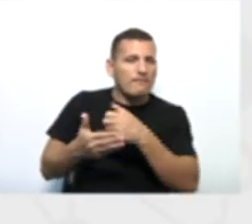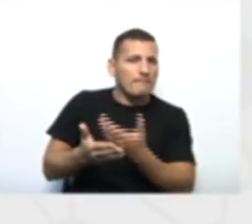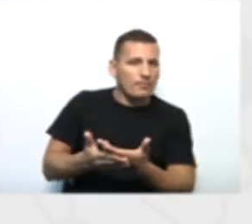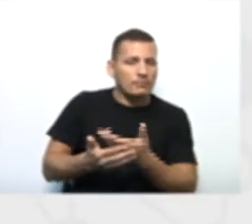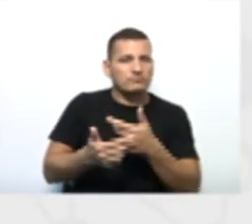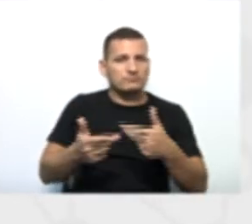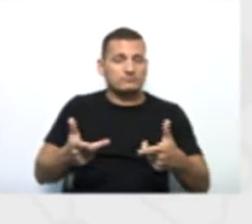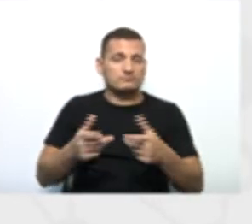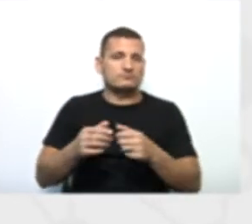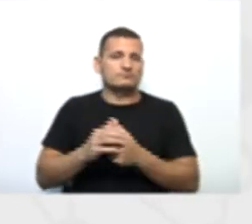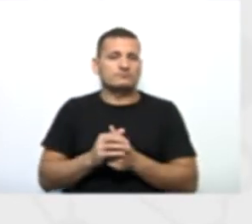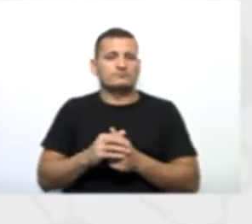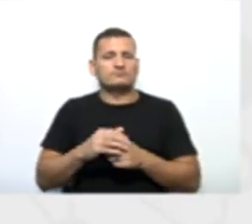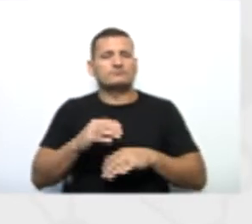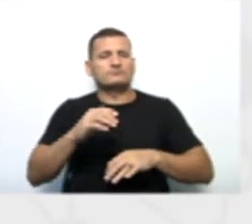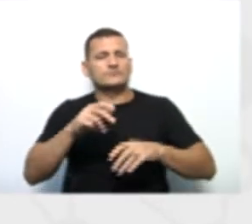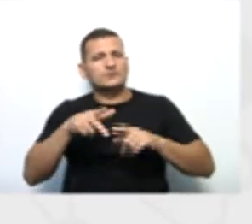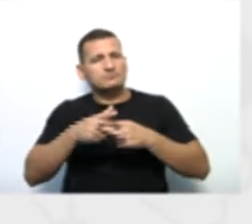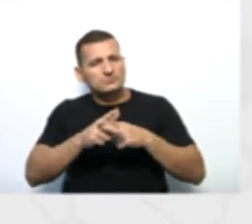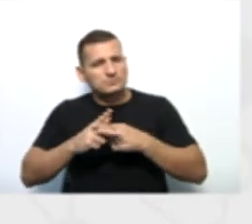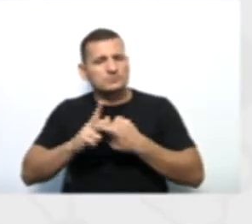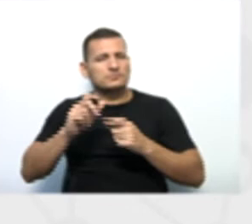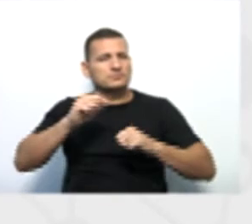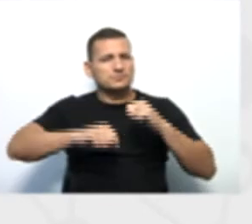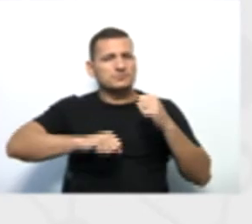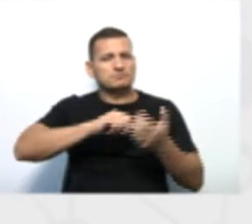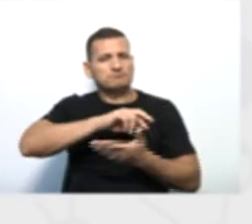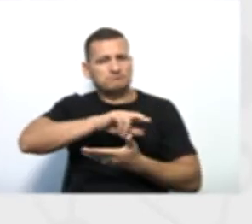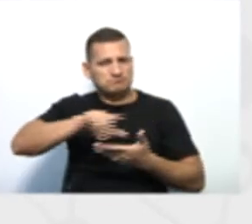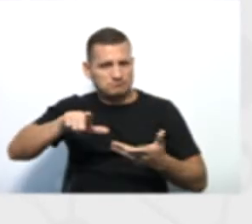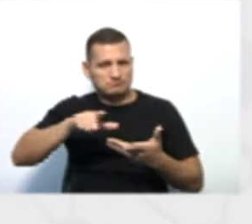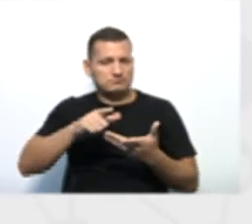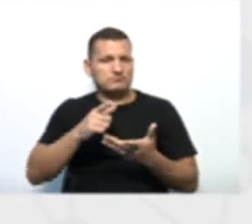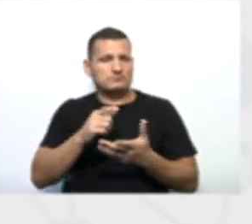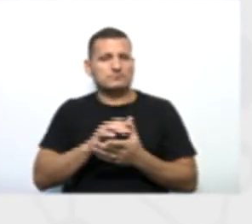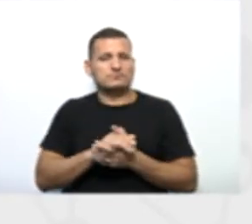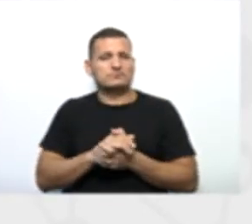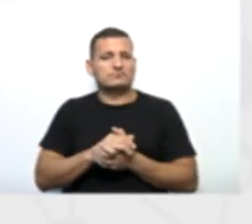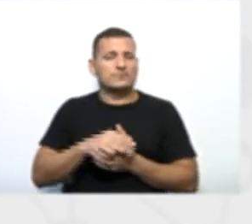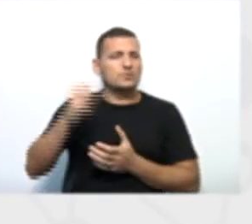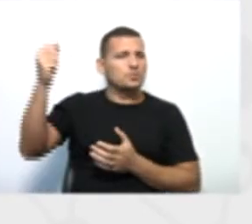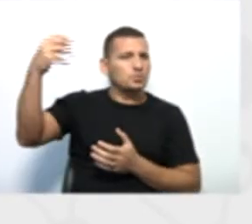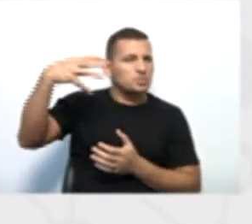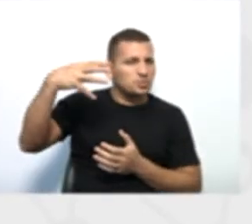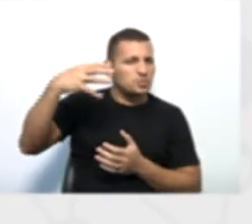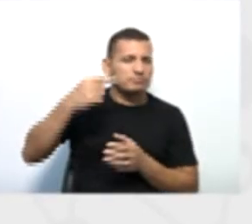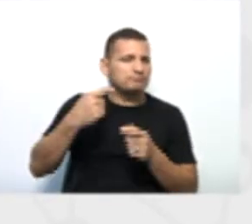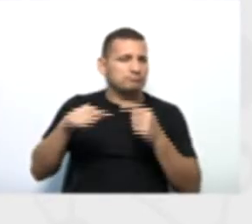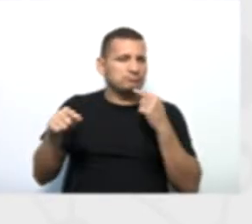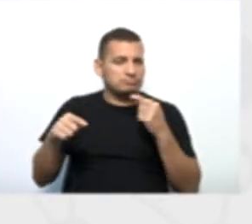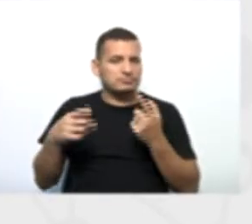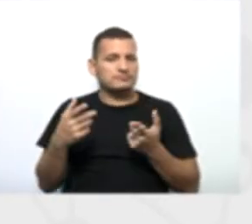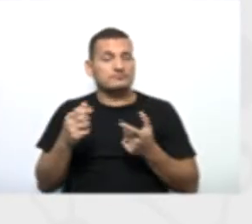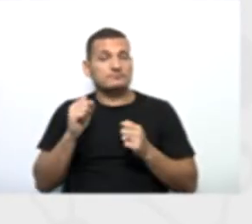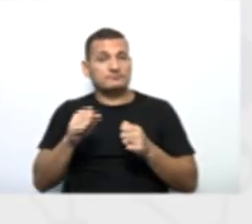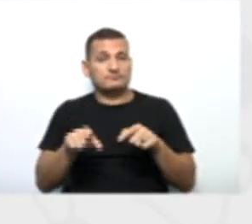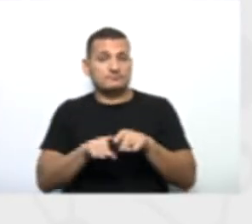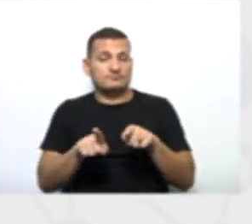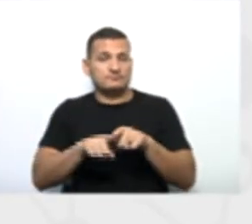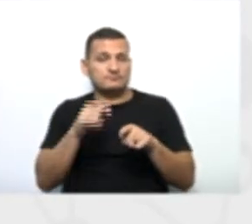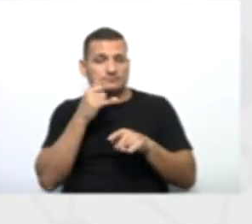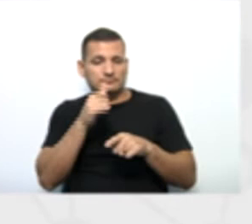Arranjo físico, máquinas e equipamentos sem proteção, iluminação inadequada, pode acontecer uma descarga elétrica ali